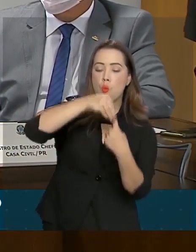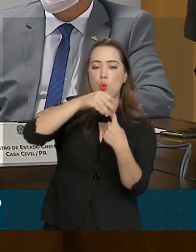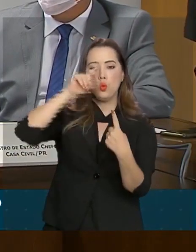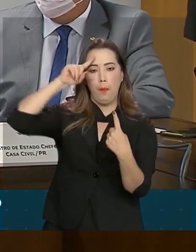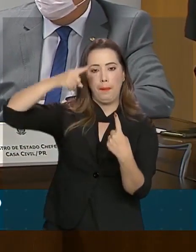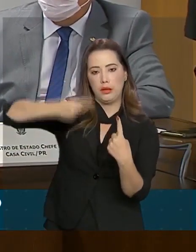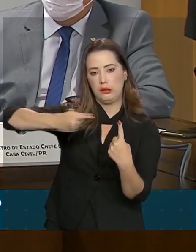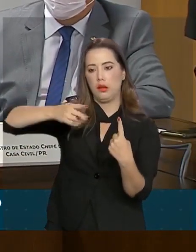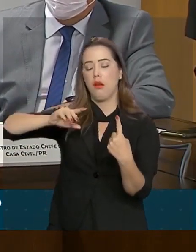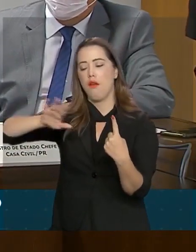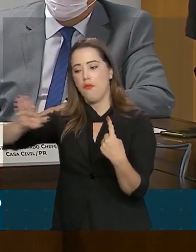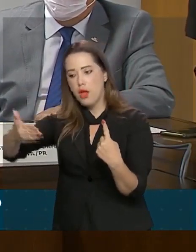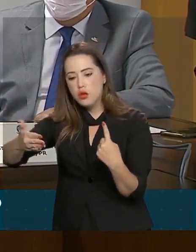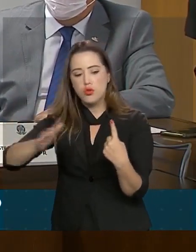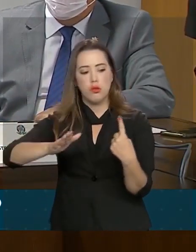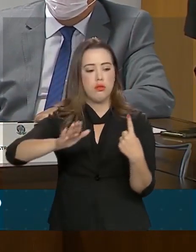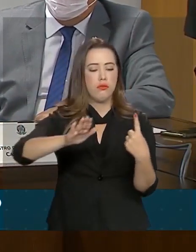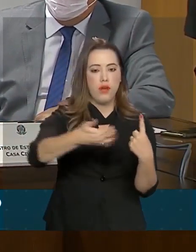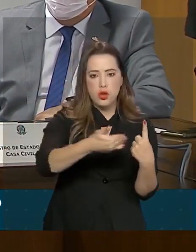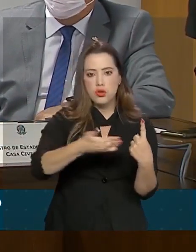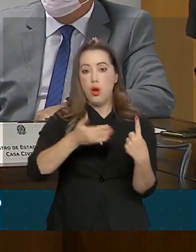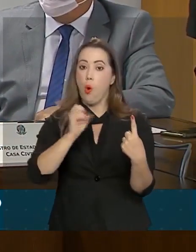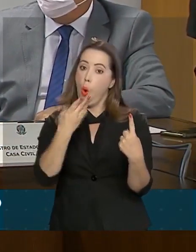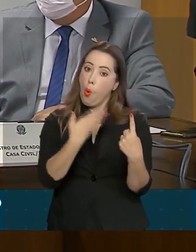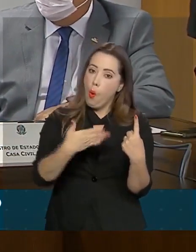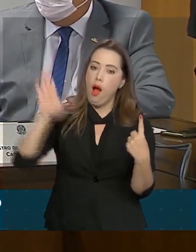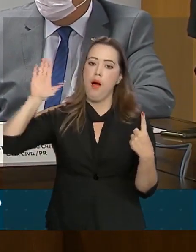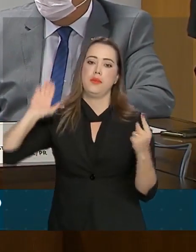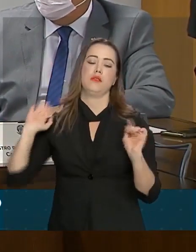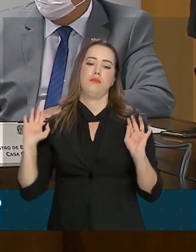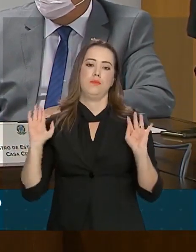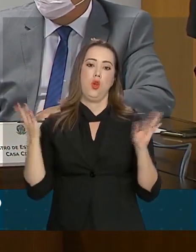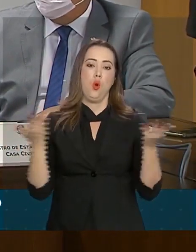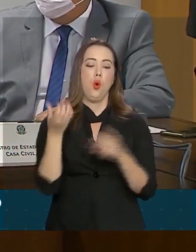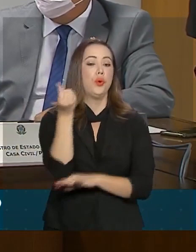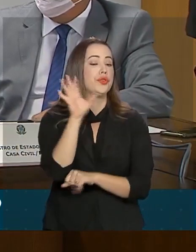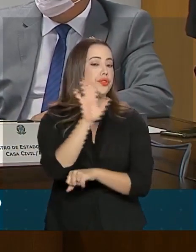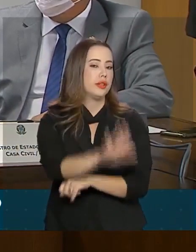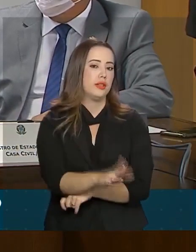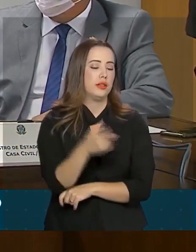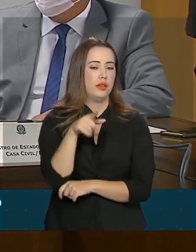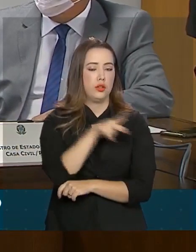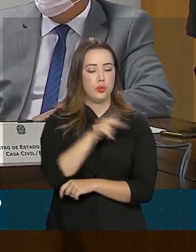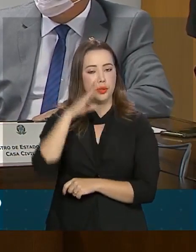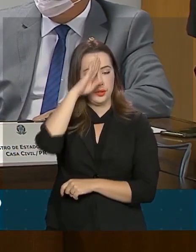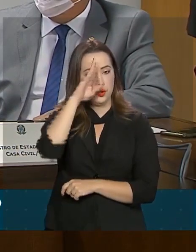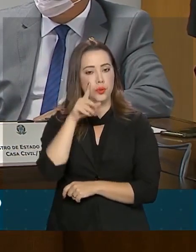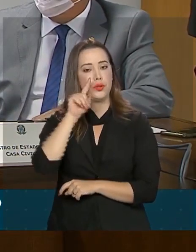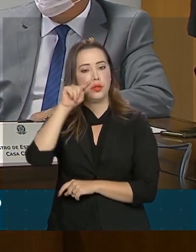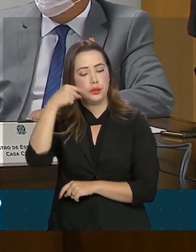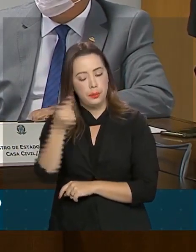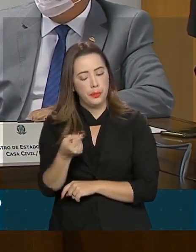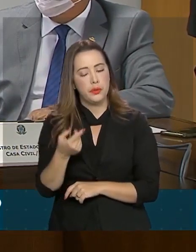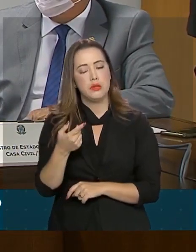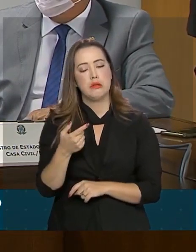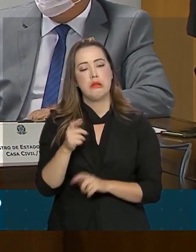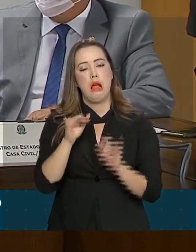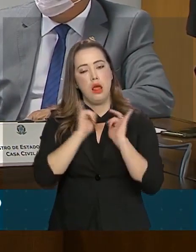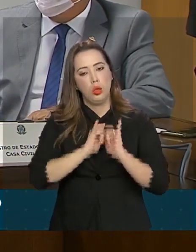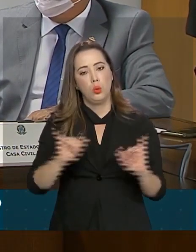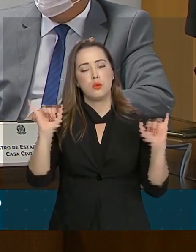central. Então, o presidente, hoje às 18h, a gente vai passar essa posição e o presidente vai poder, no momento certo,